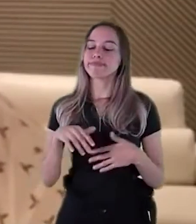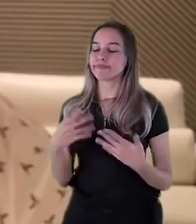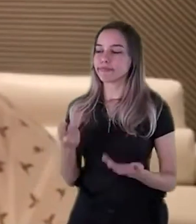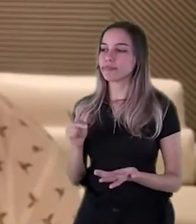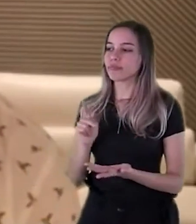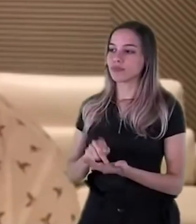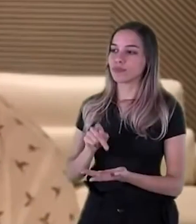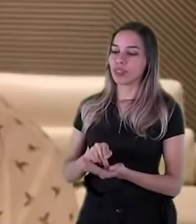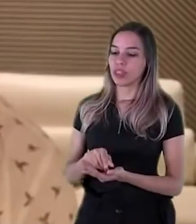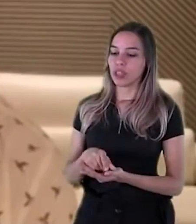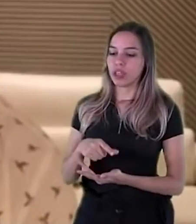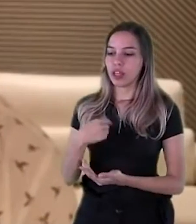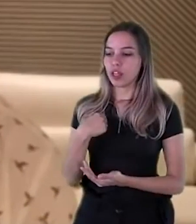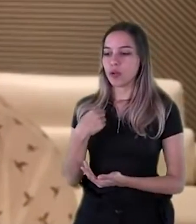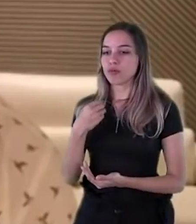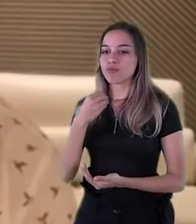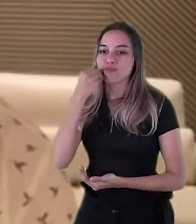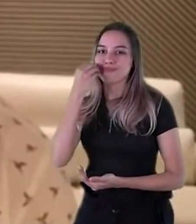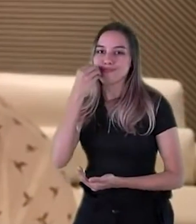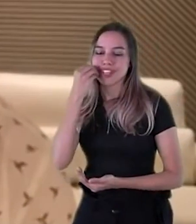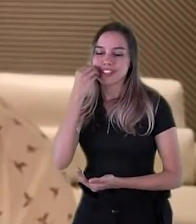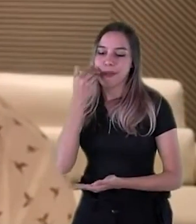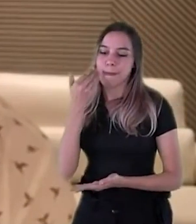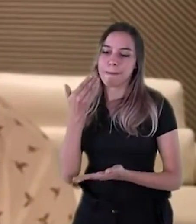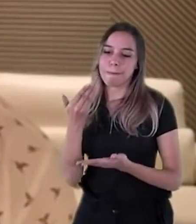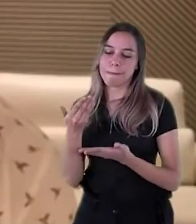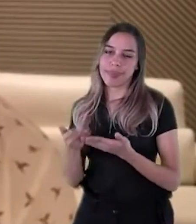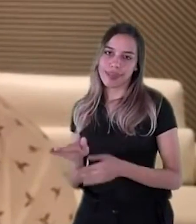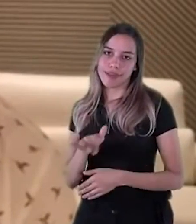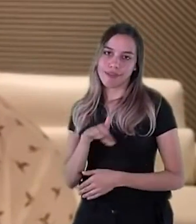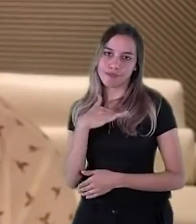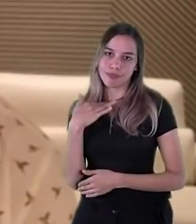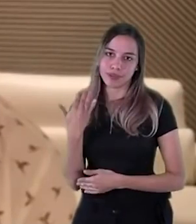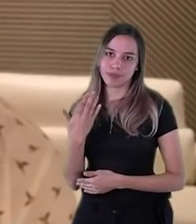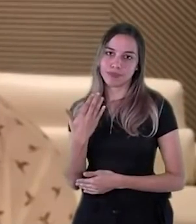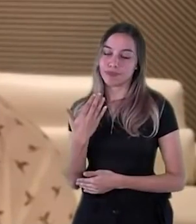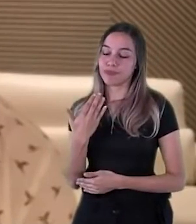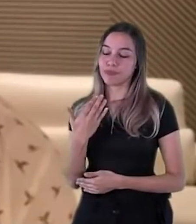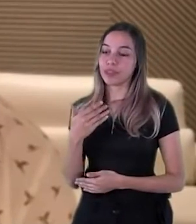A experiência de perder a minha mãe